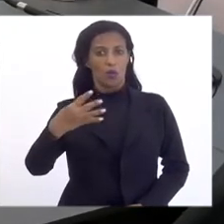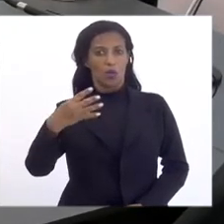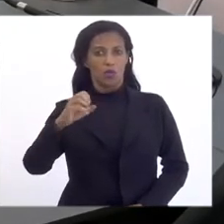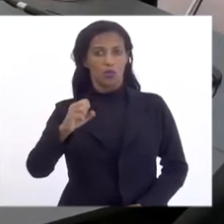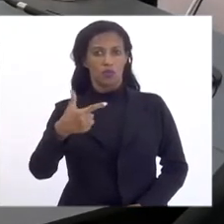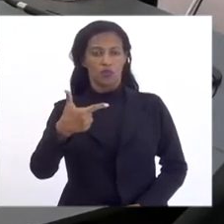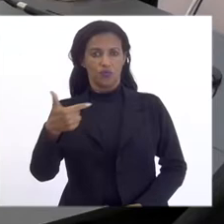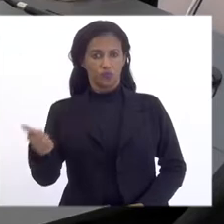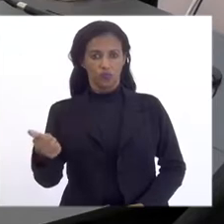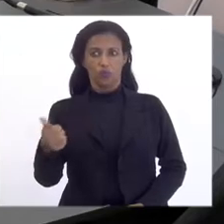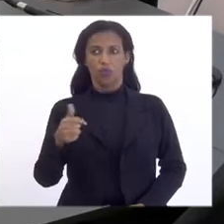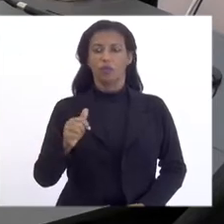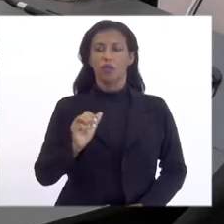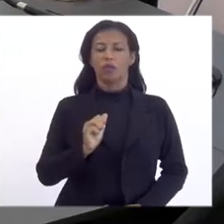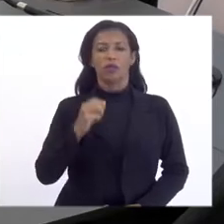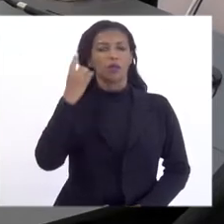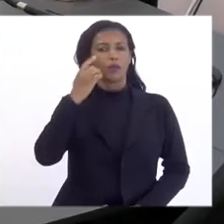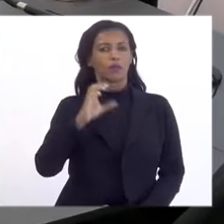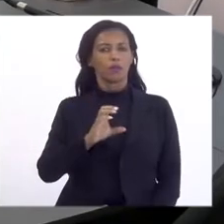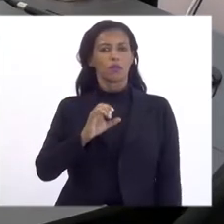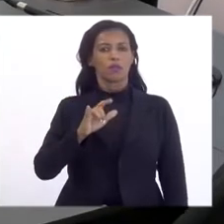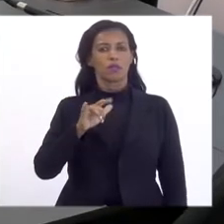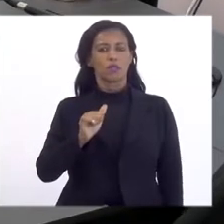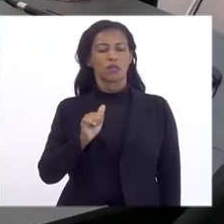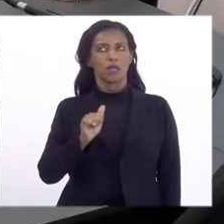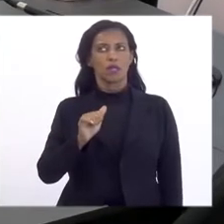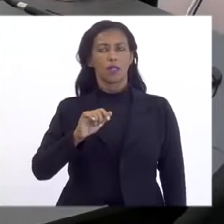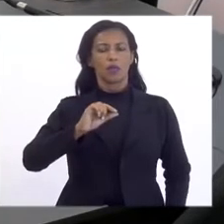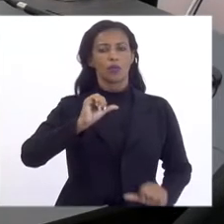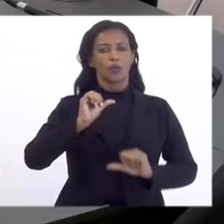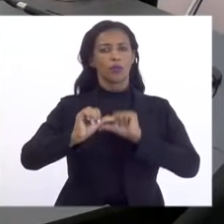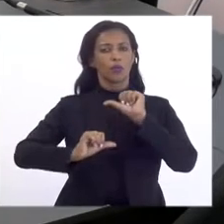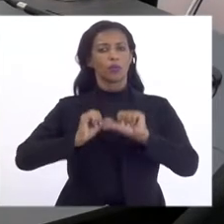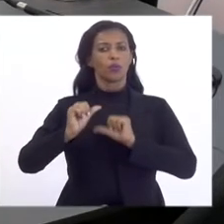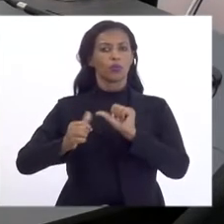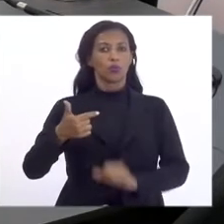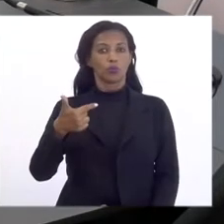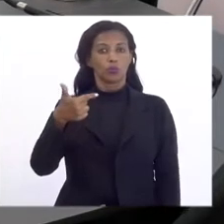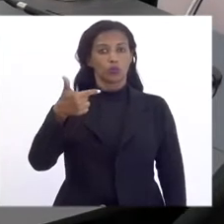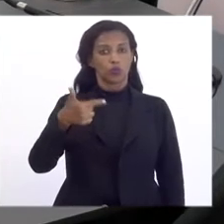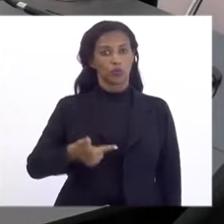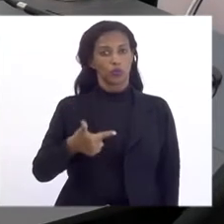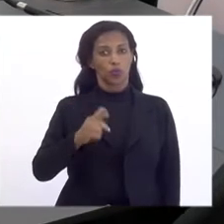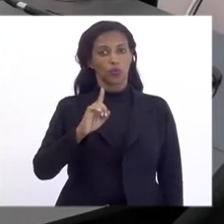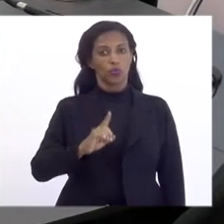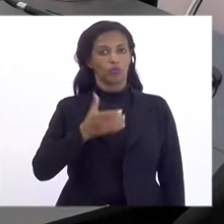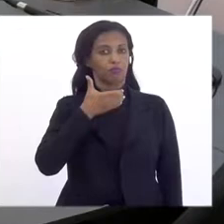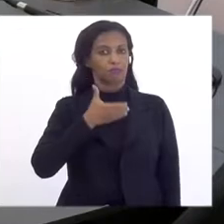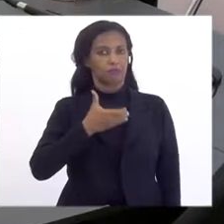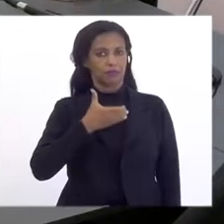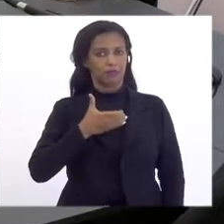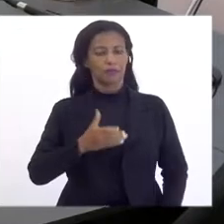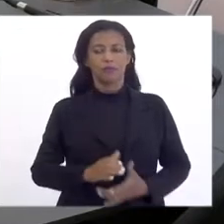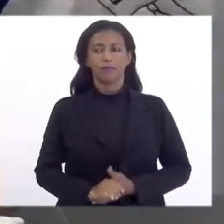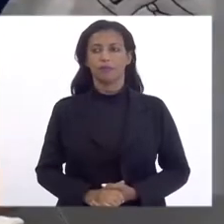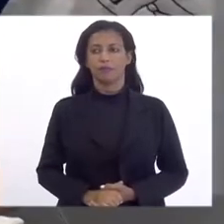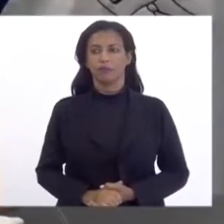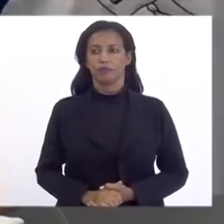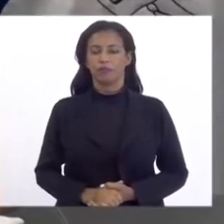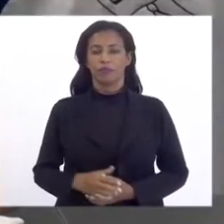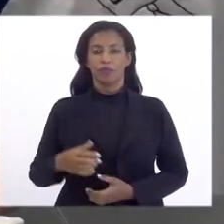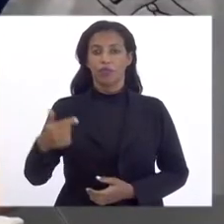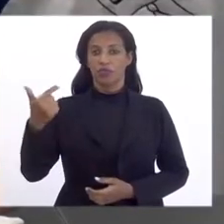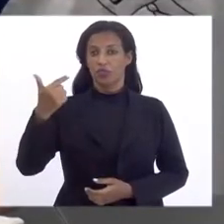deputada Célia Jordão, para o dia 2 do 12, quinta, dia